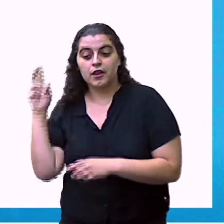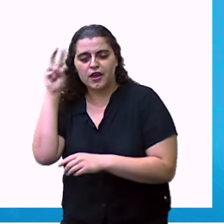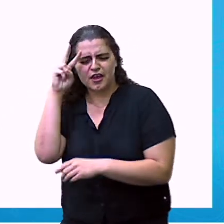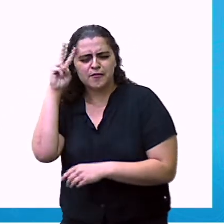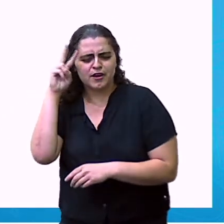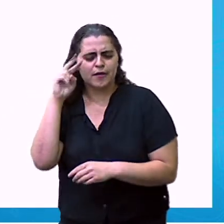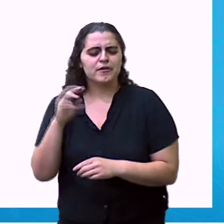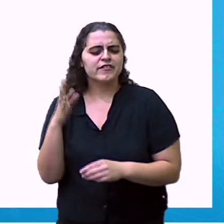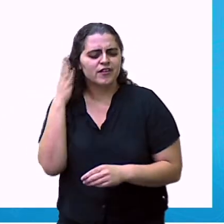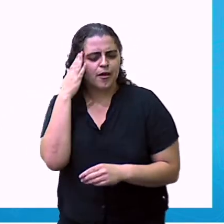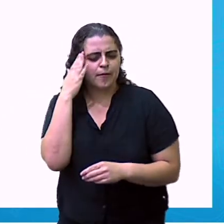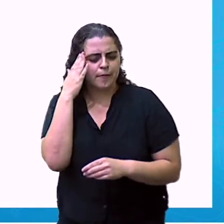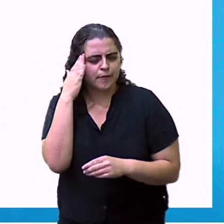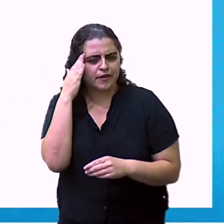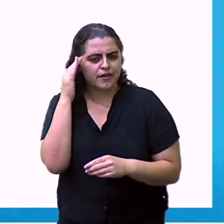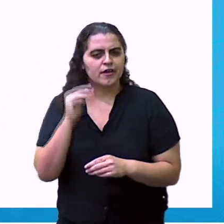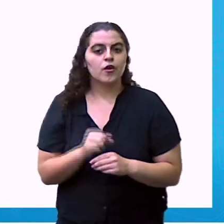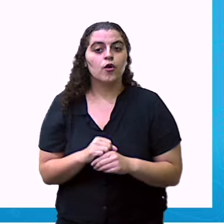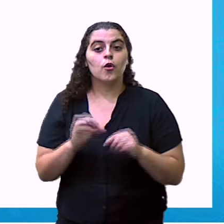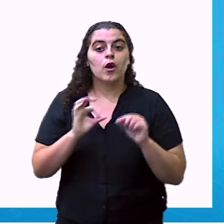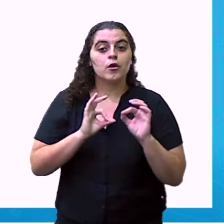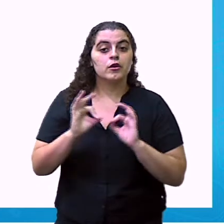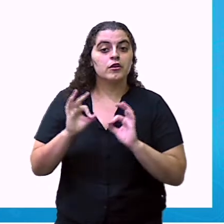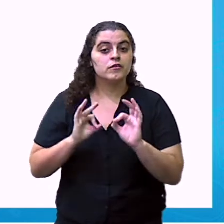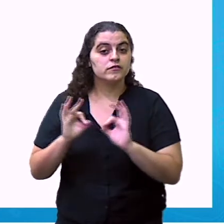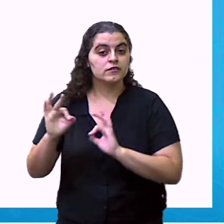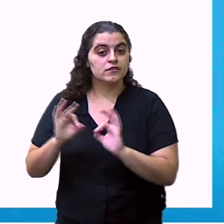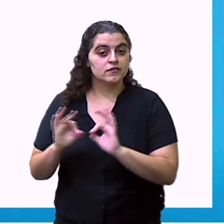como classificamos as frações.